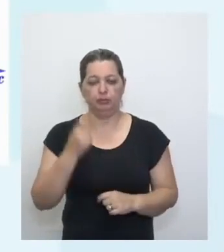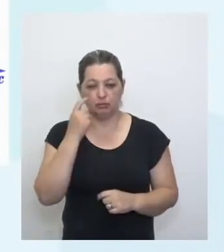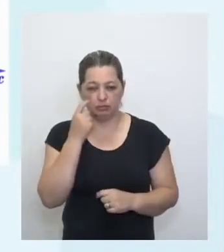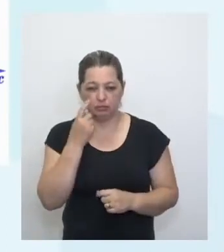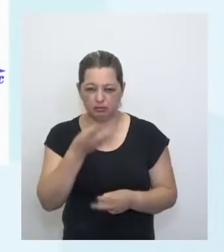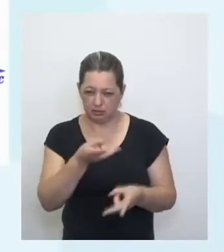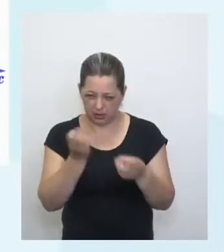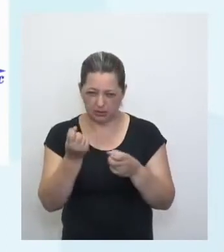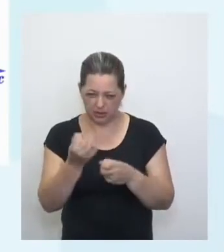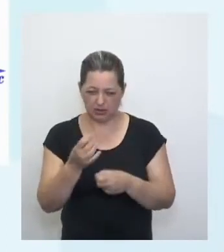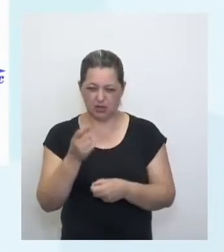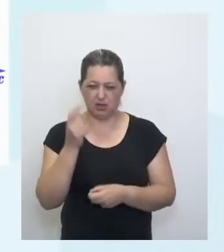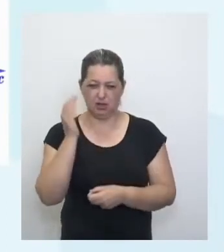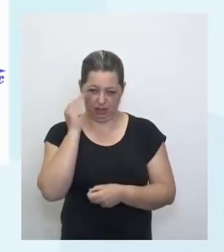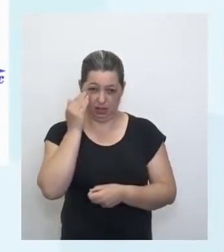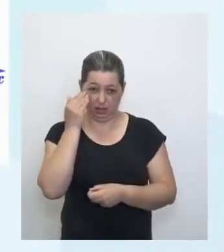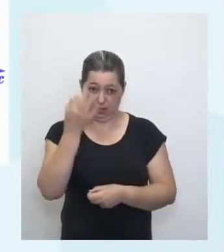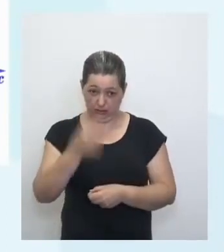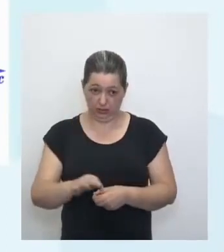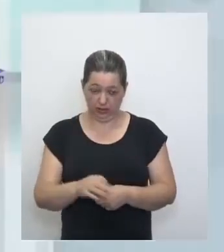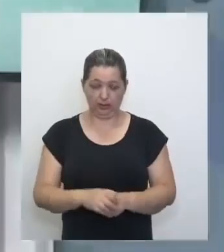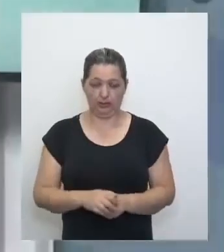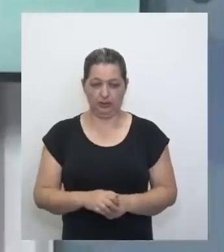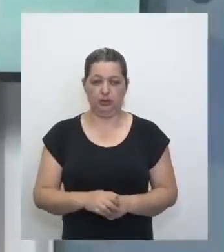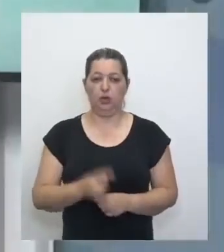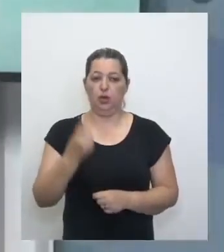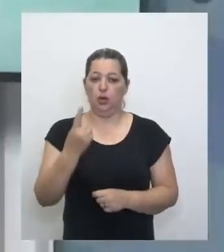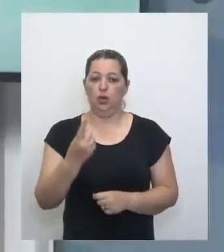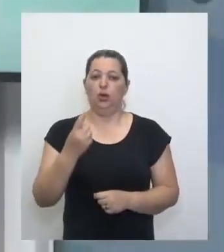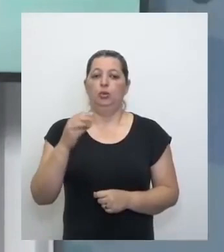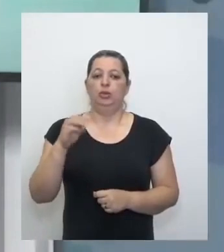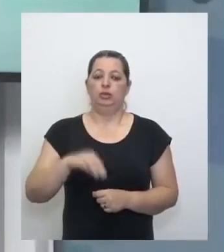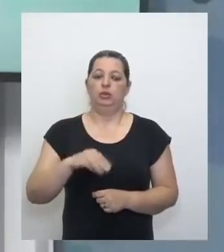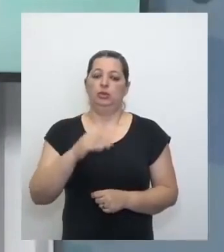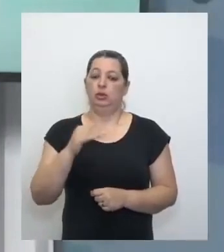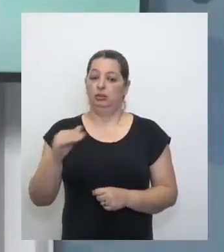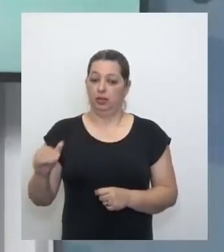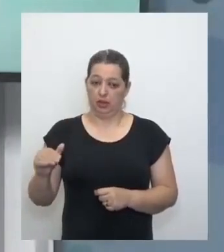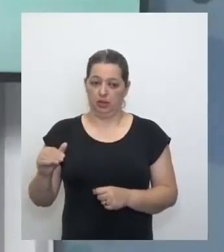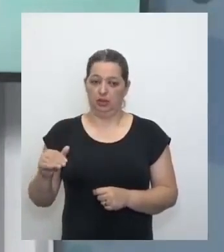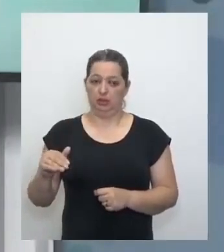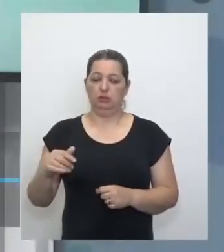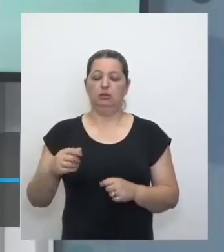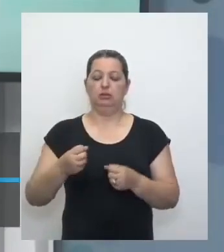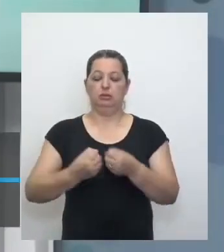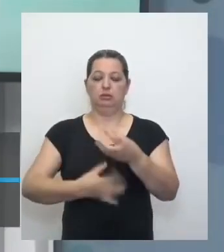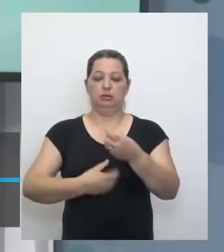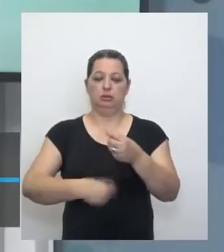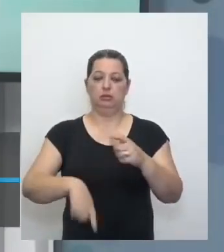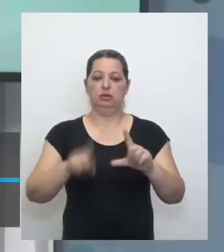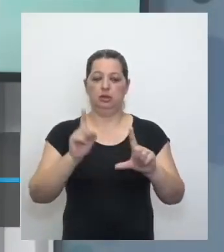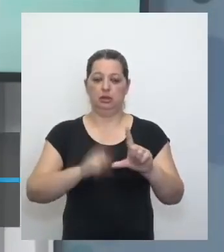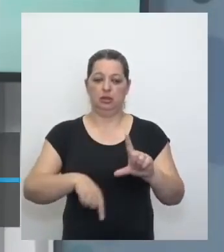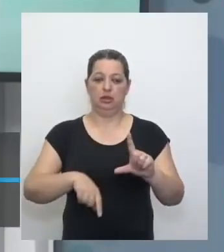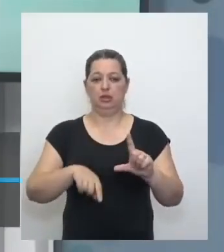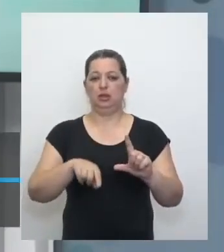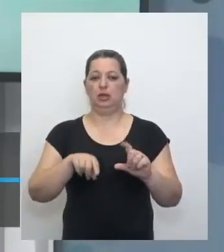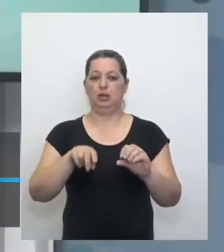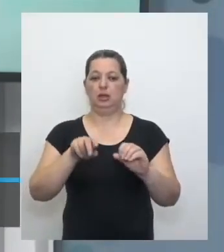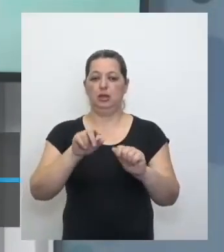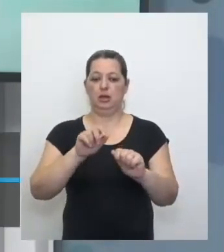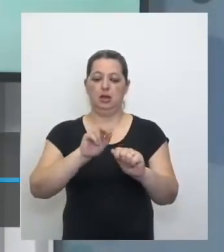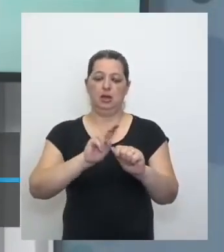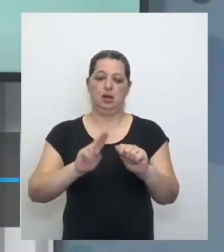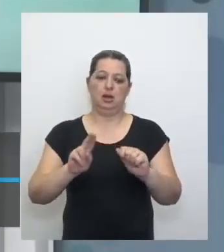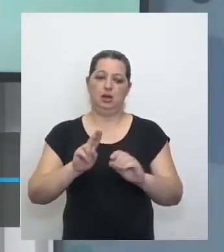vocês realmente entenderam, eu vou dar 1 minuto e meio para que você com calma coloque a letra e o nome de cada função e a